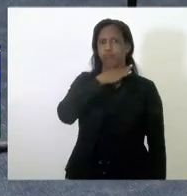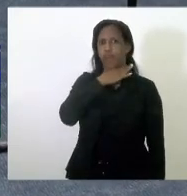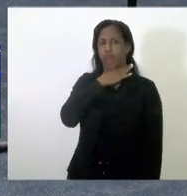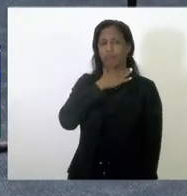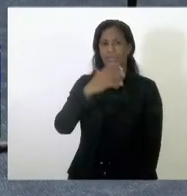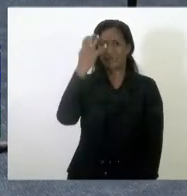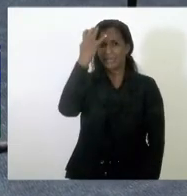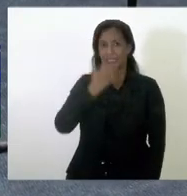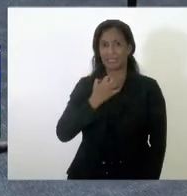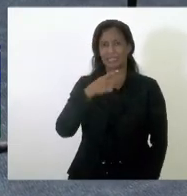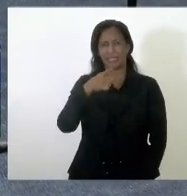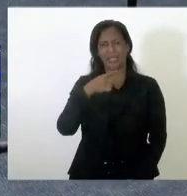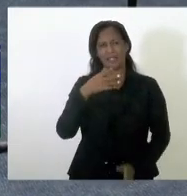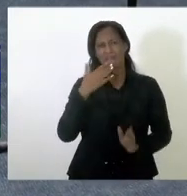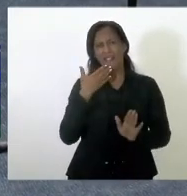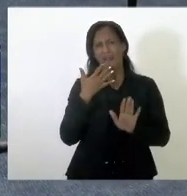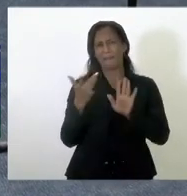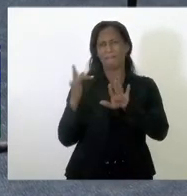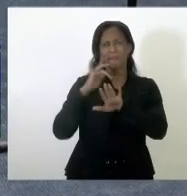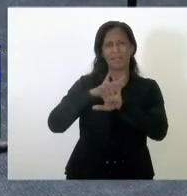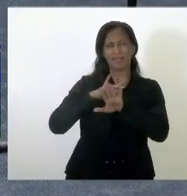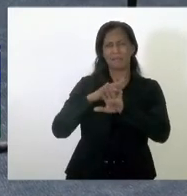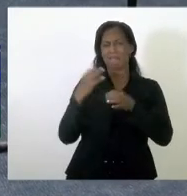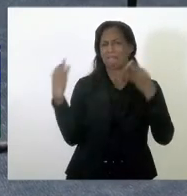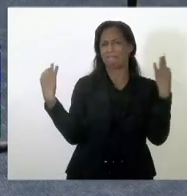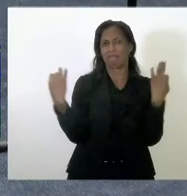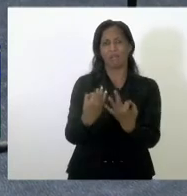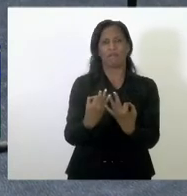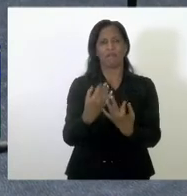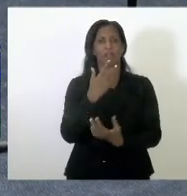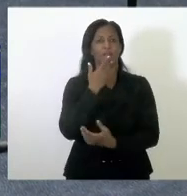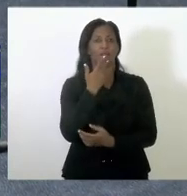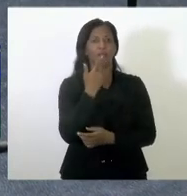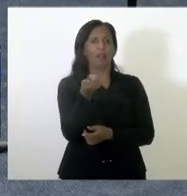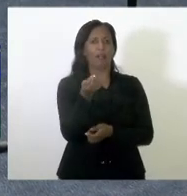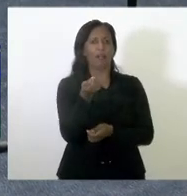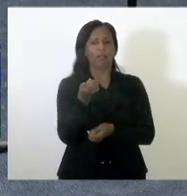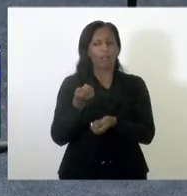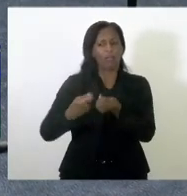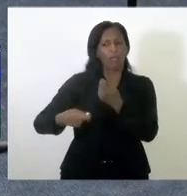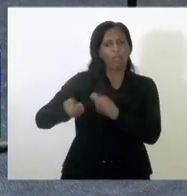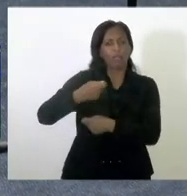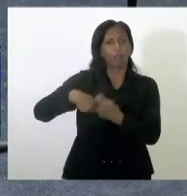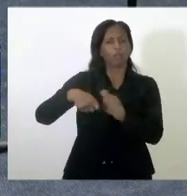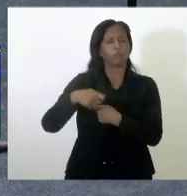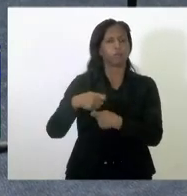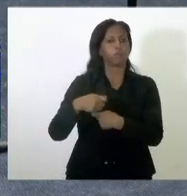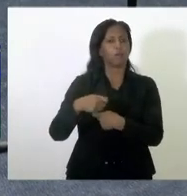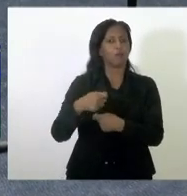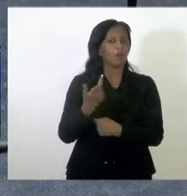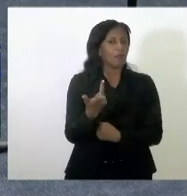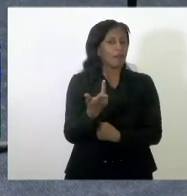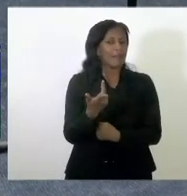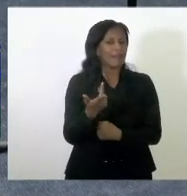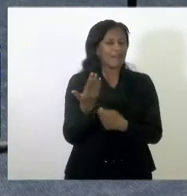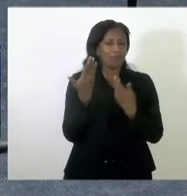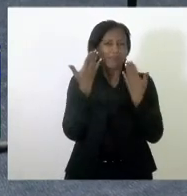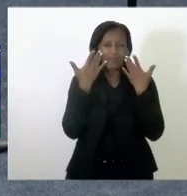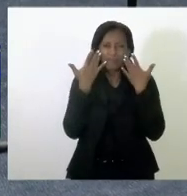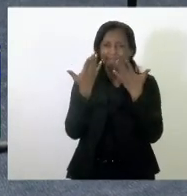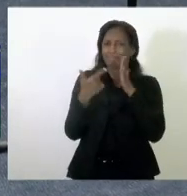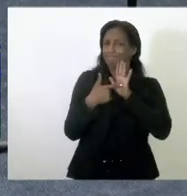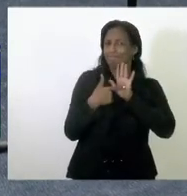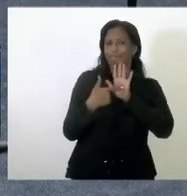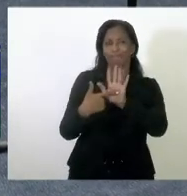Vossa Excelência usa uma metáfora perfeita. A questão da recuperação financeira ela é tão somente uma demonstração